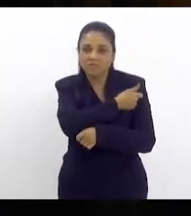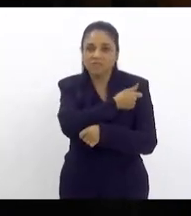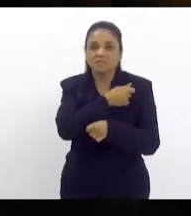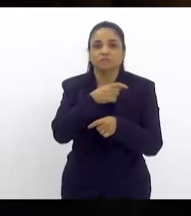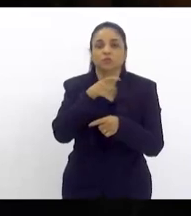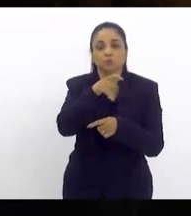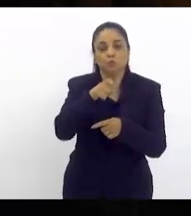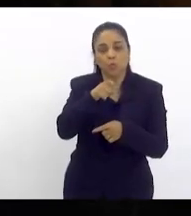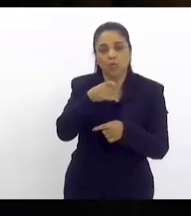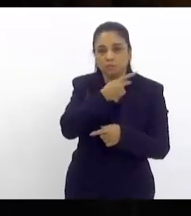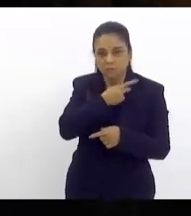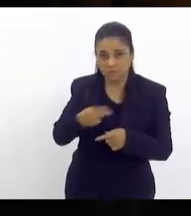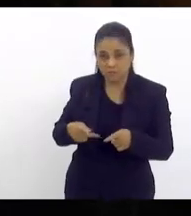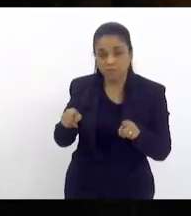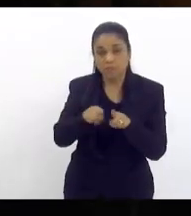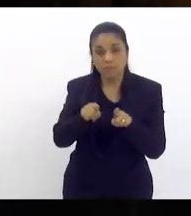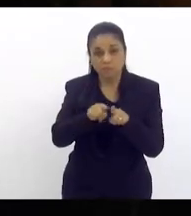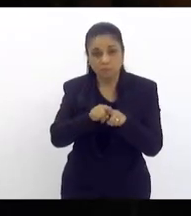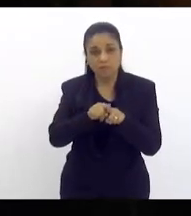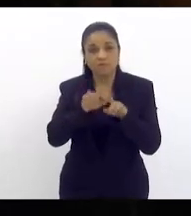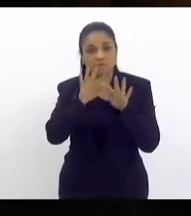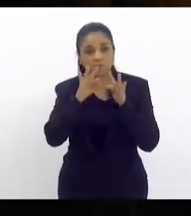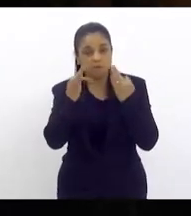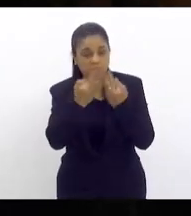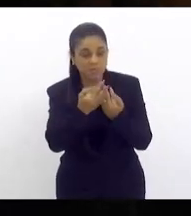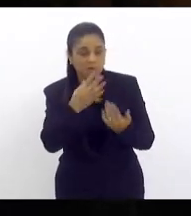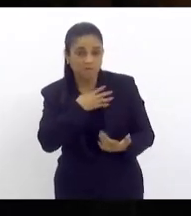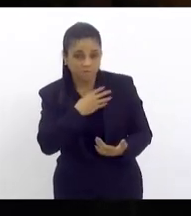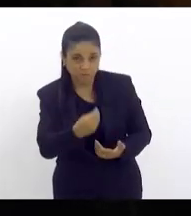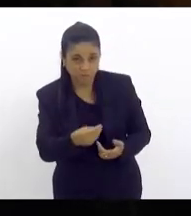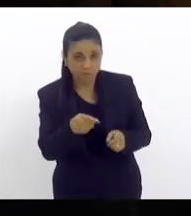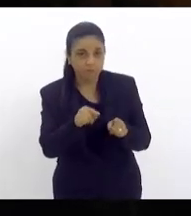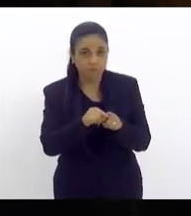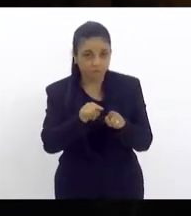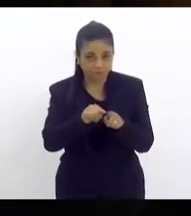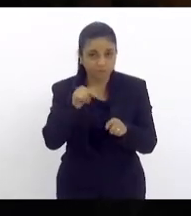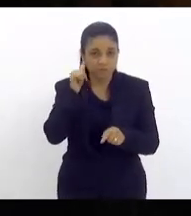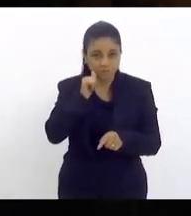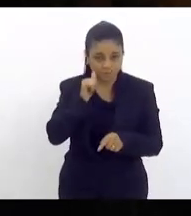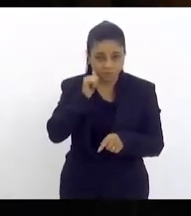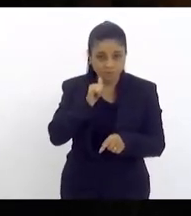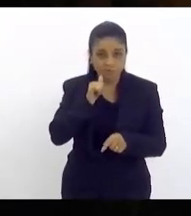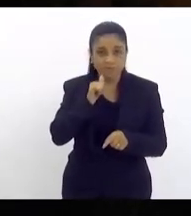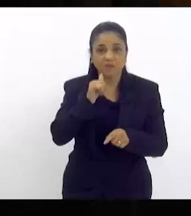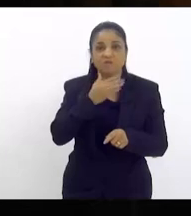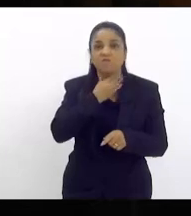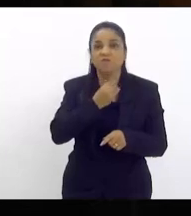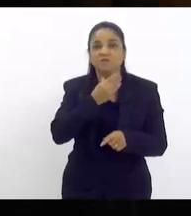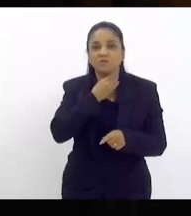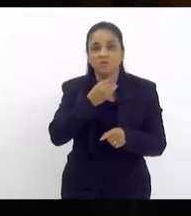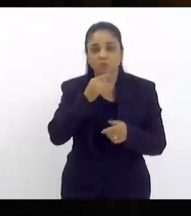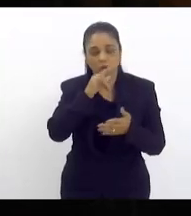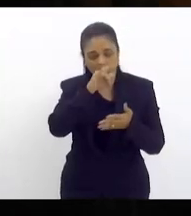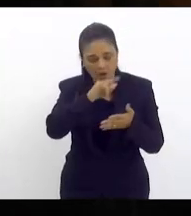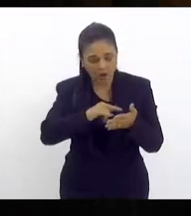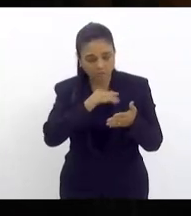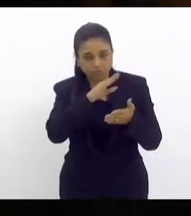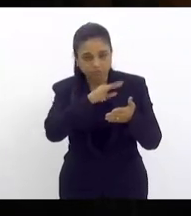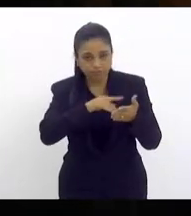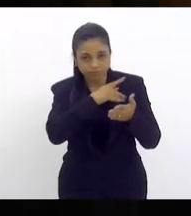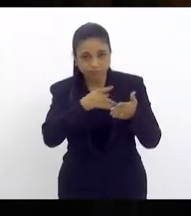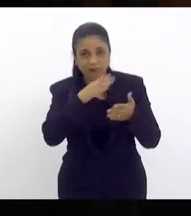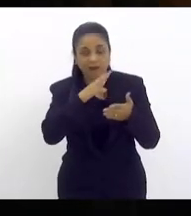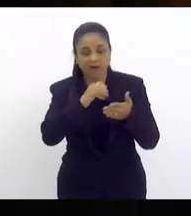ex-presidente negacionista Mas também da sua filha e inclusive falsificaram para permitir